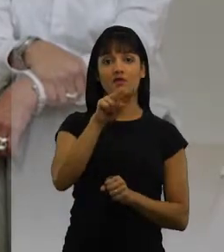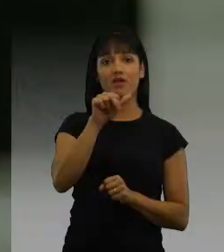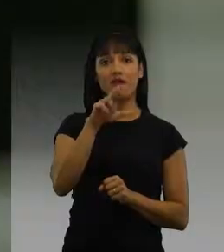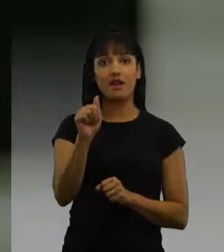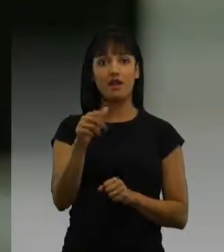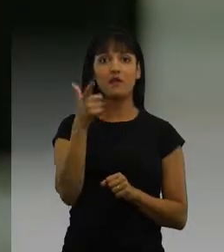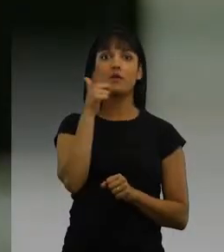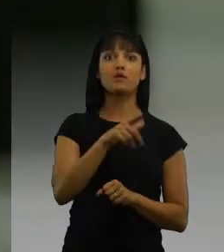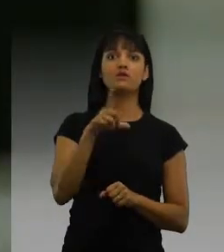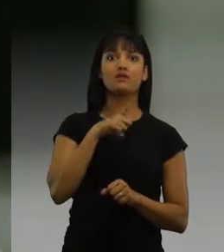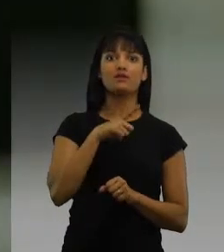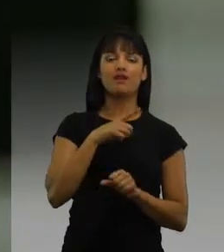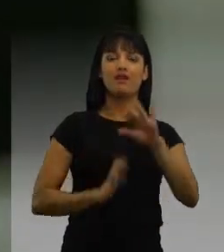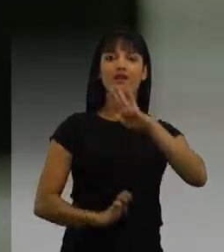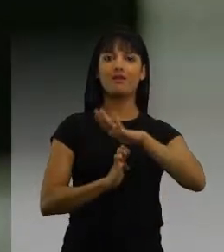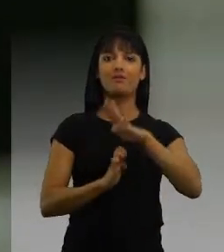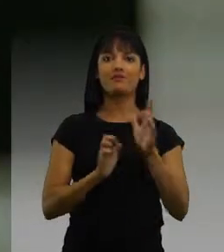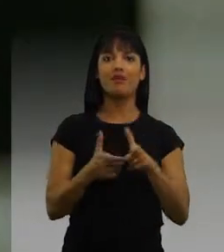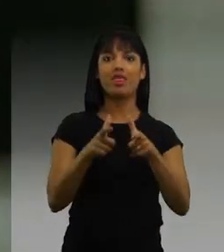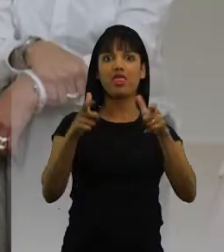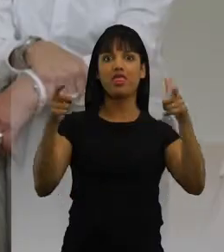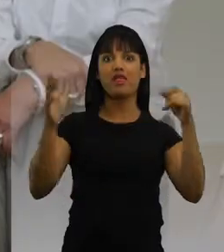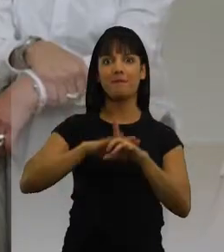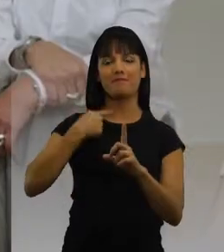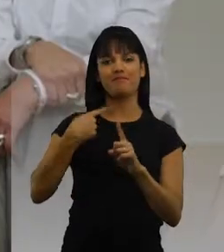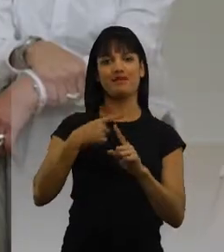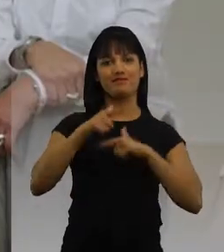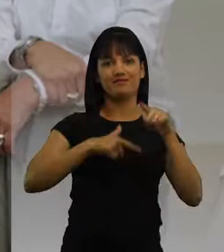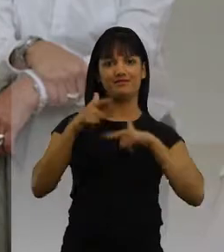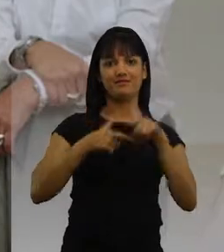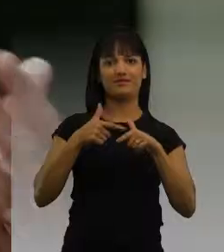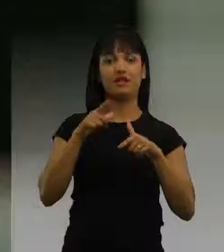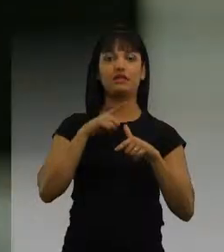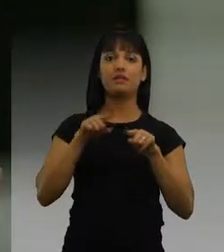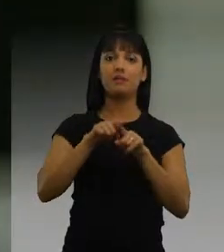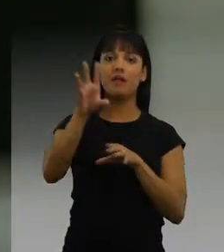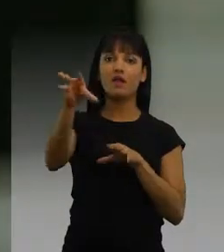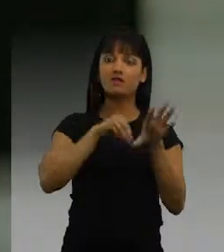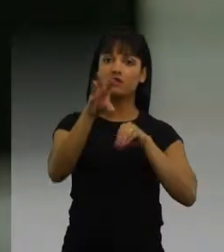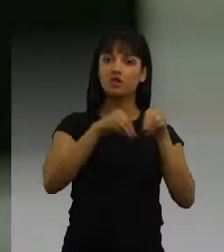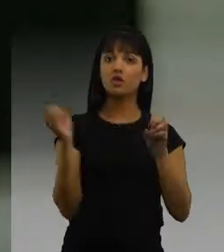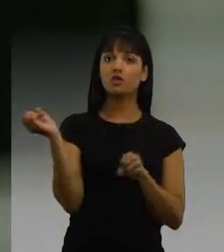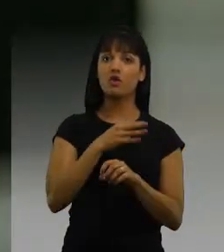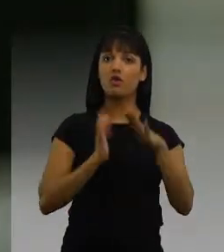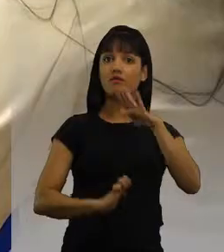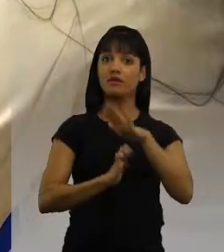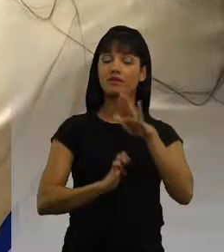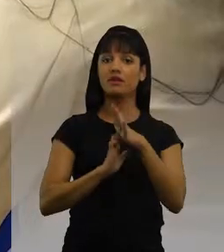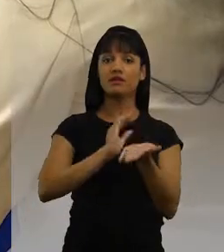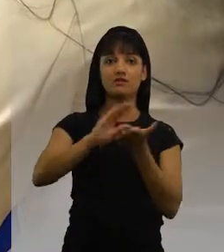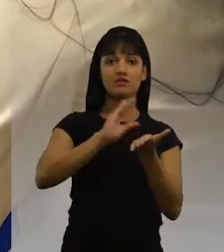ambiente que permita as empresas expandirem suas atividades, que atraia novas empresas para investirem no Distrito Federal,